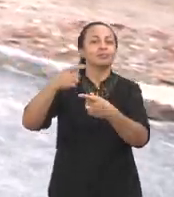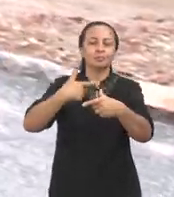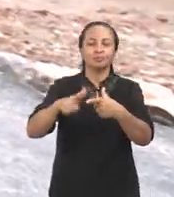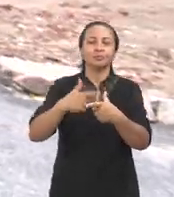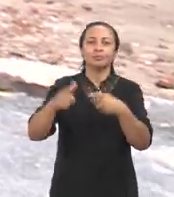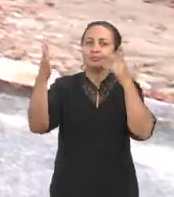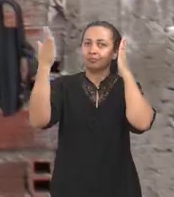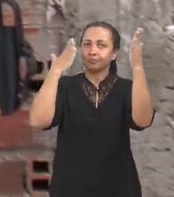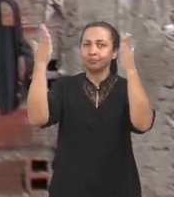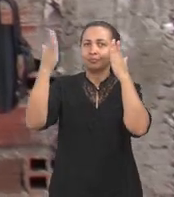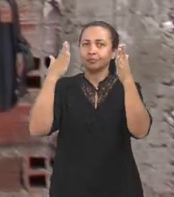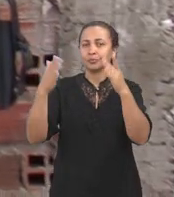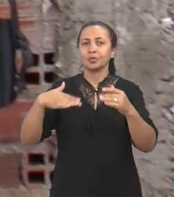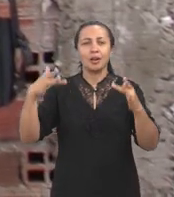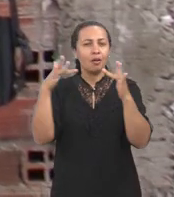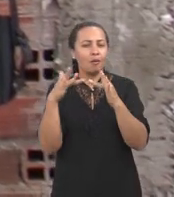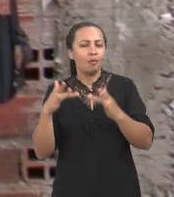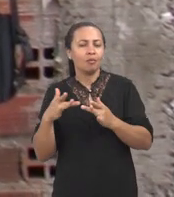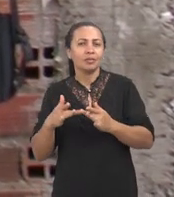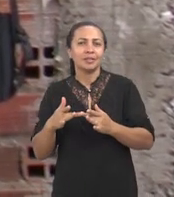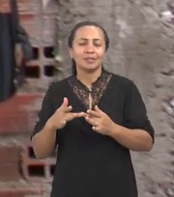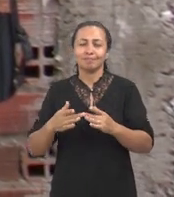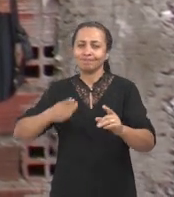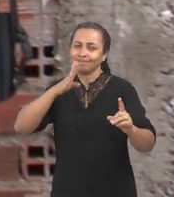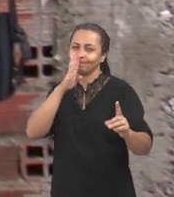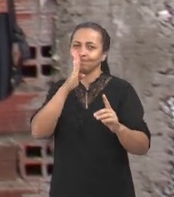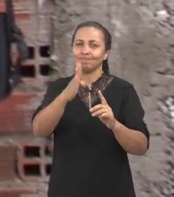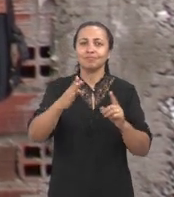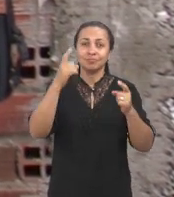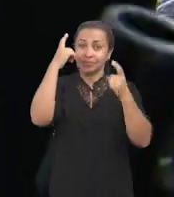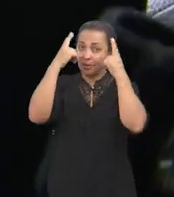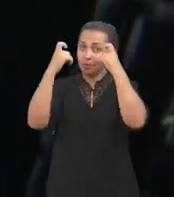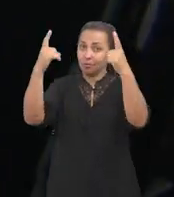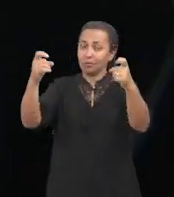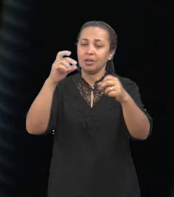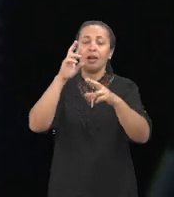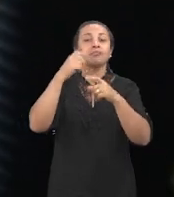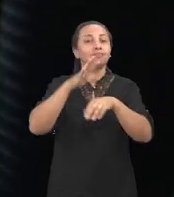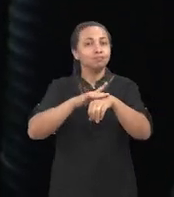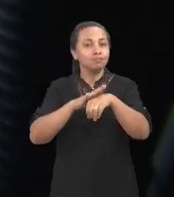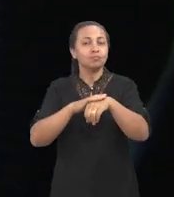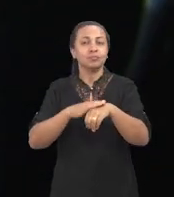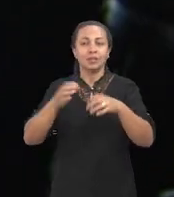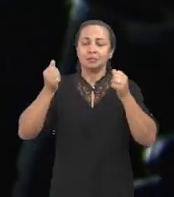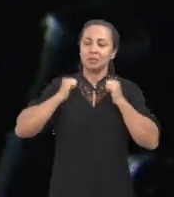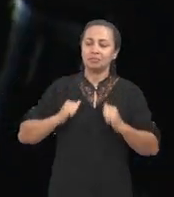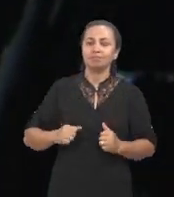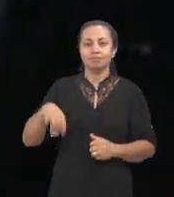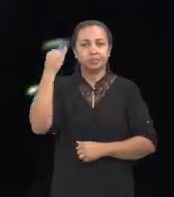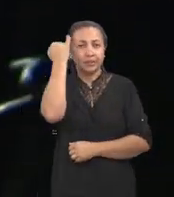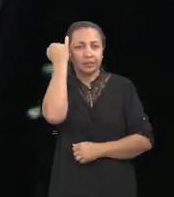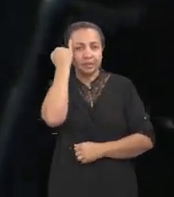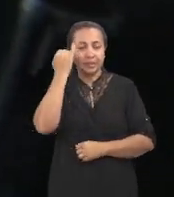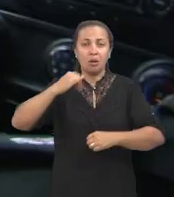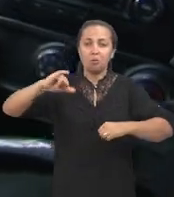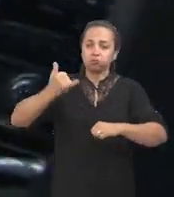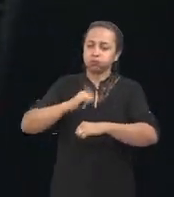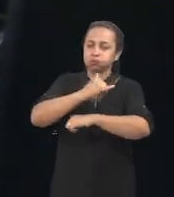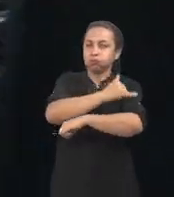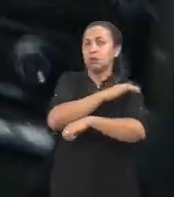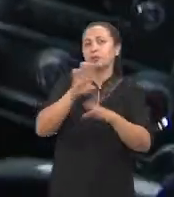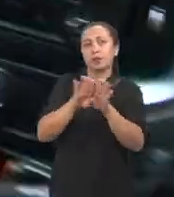problemas psicológicos associados ao contato direto com a violência e das doenças relacionadas ao sedentarismo EA obesidade